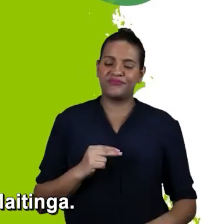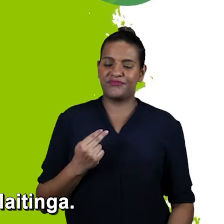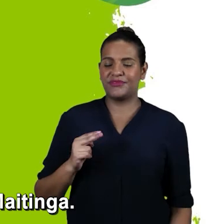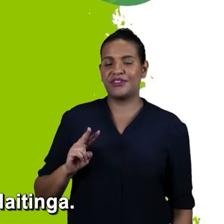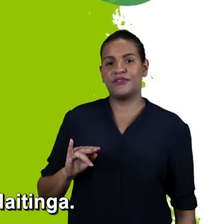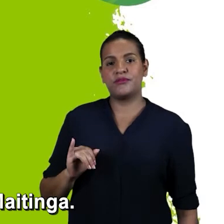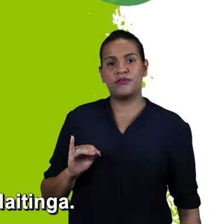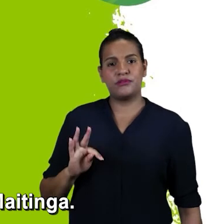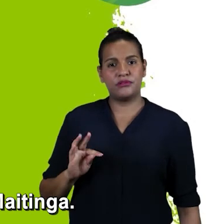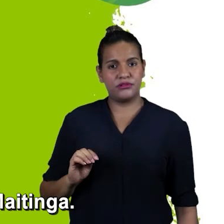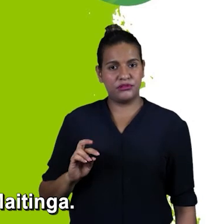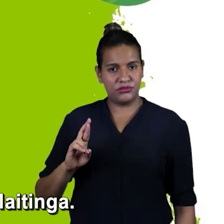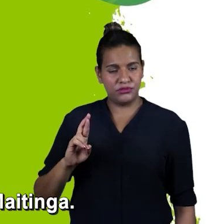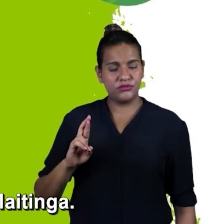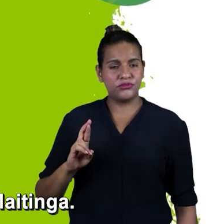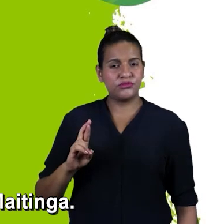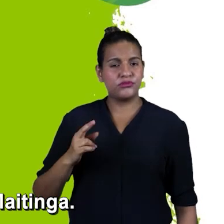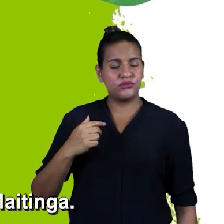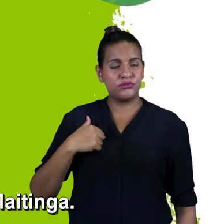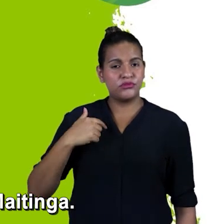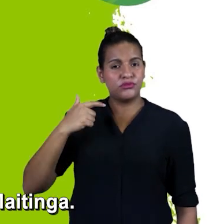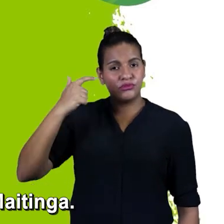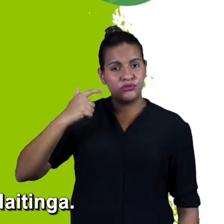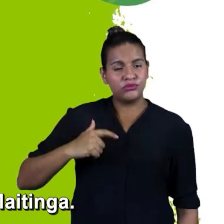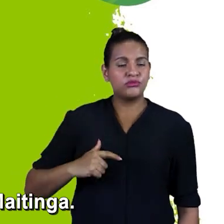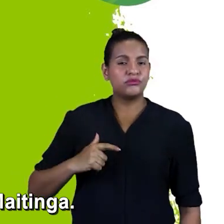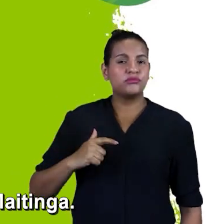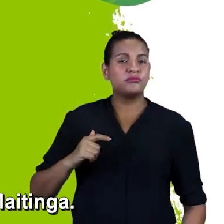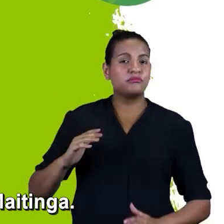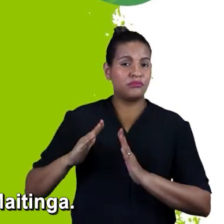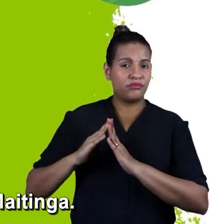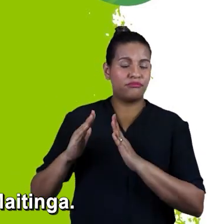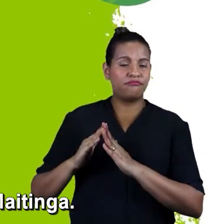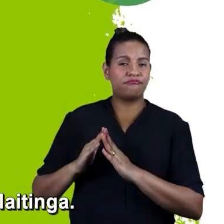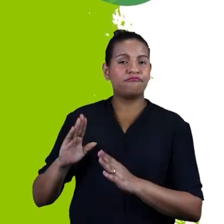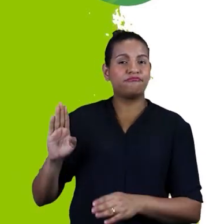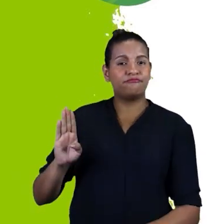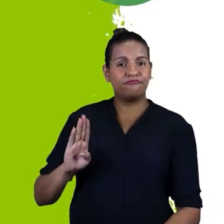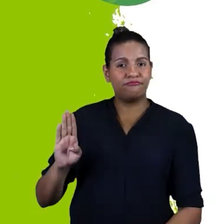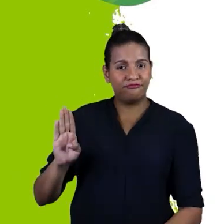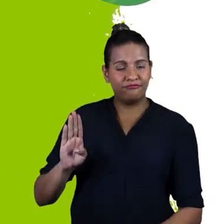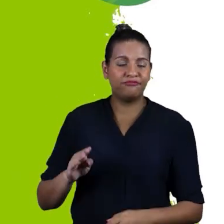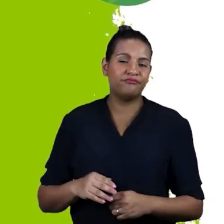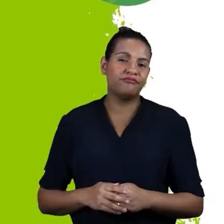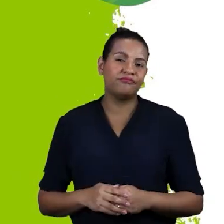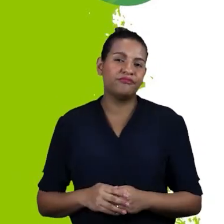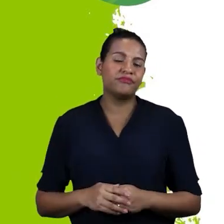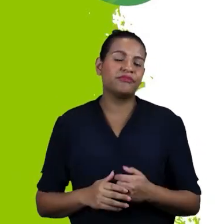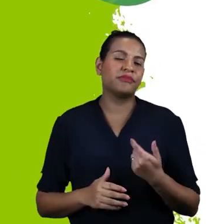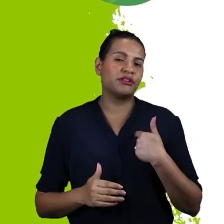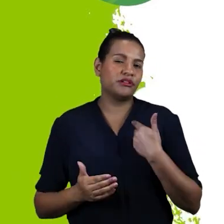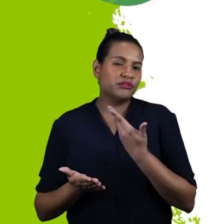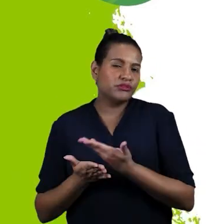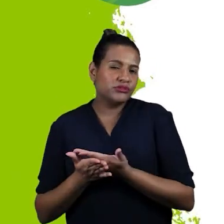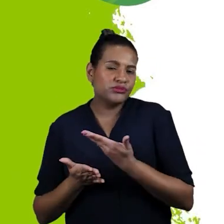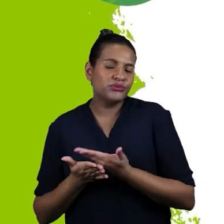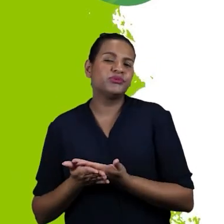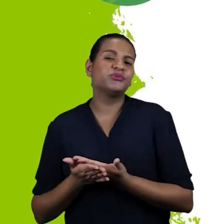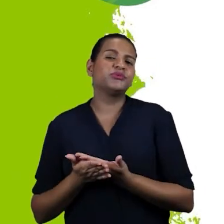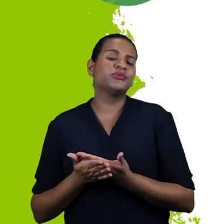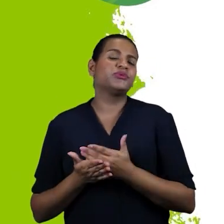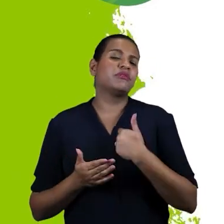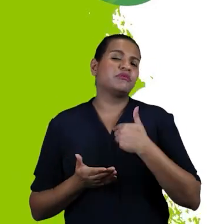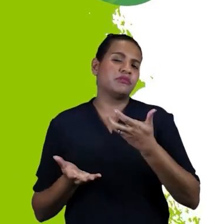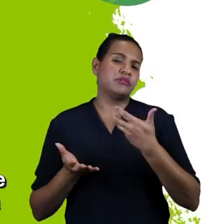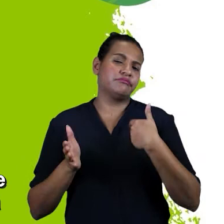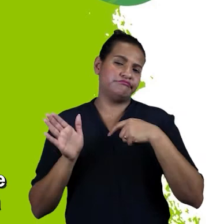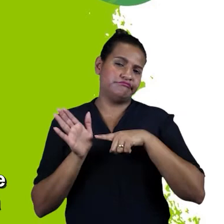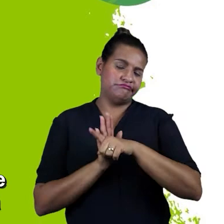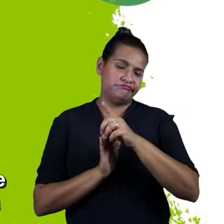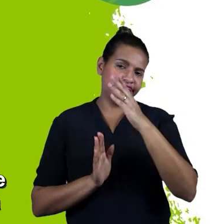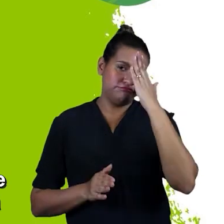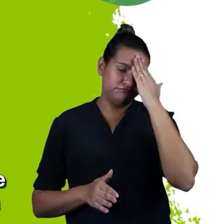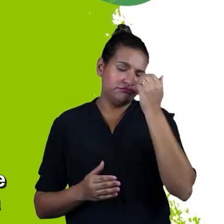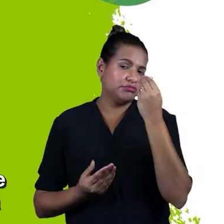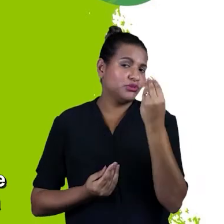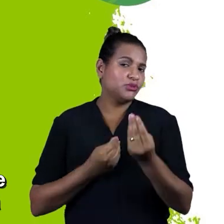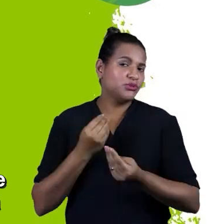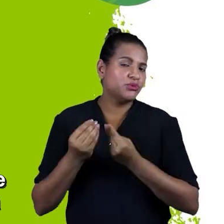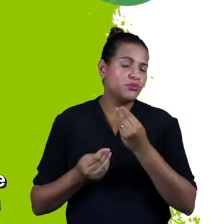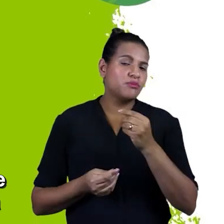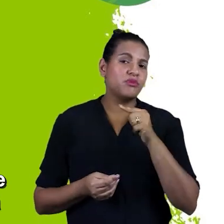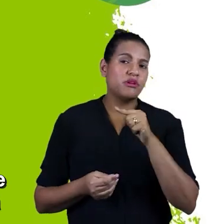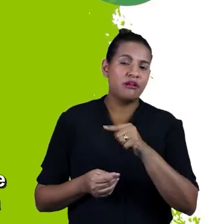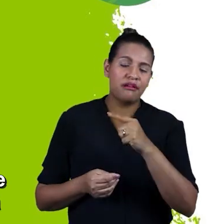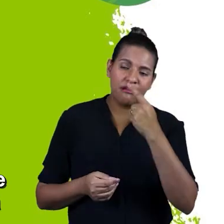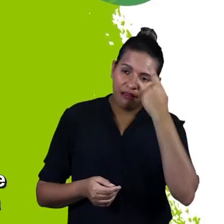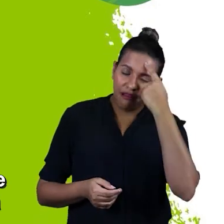Sou Vitor, eu moro aqui em Bertioga, moro no bairro do Maiti e sou da administração. Quer saber o quão